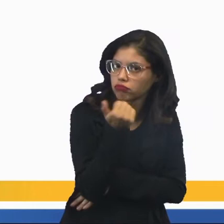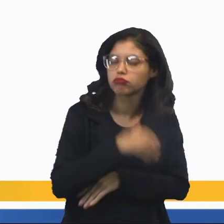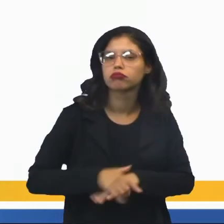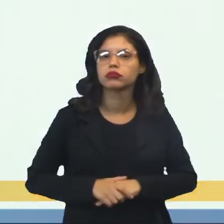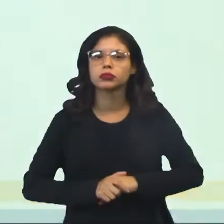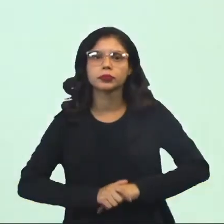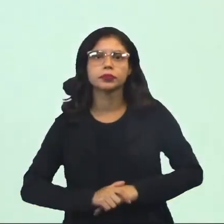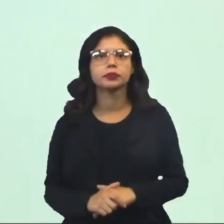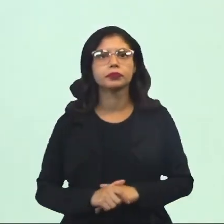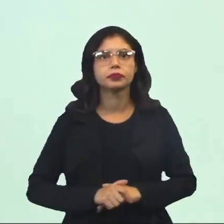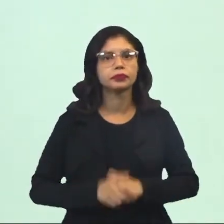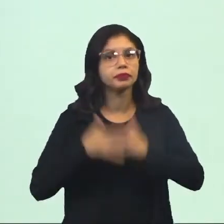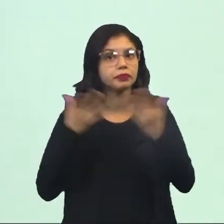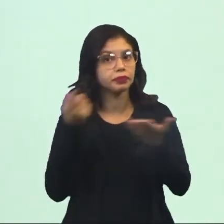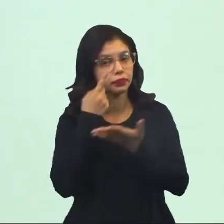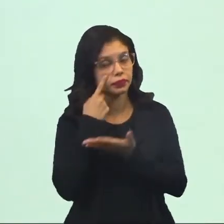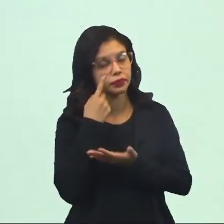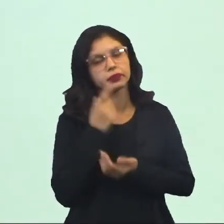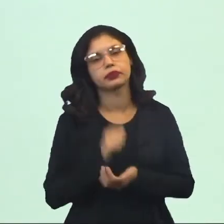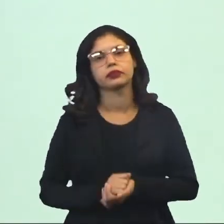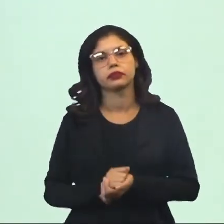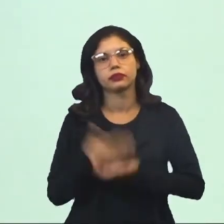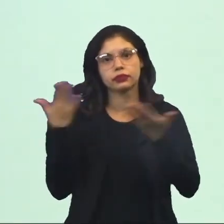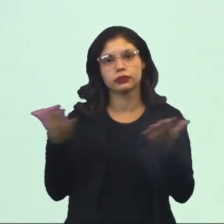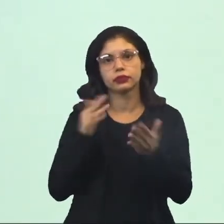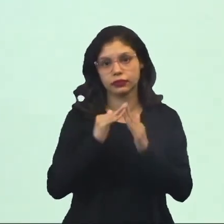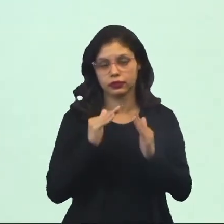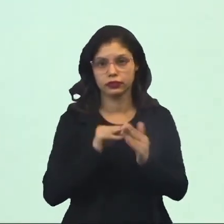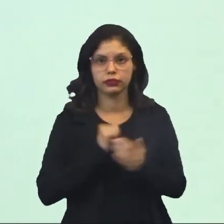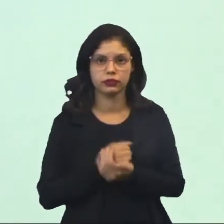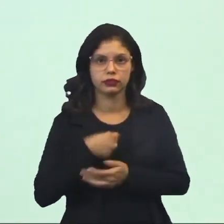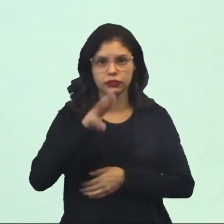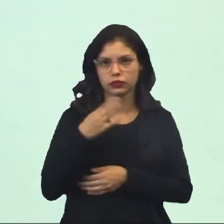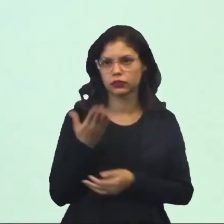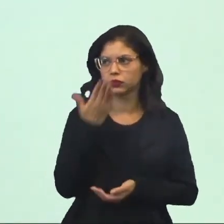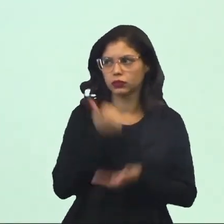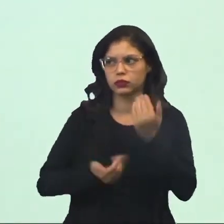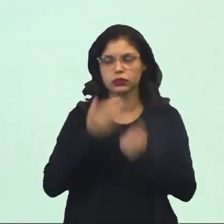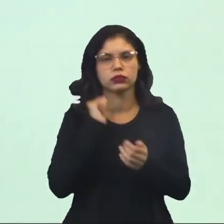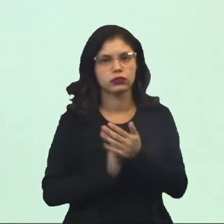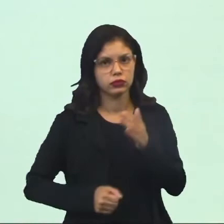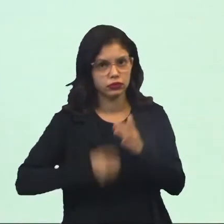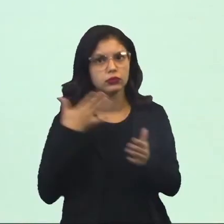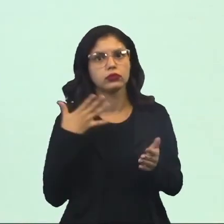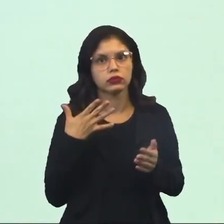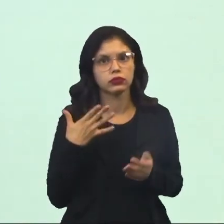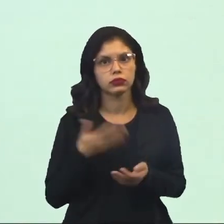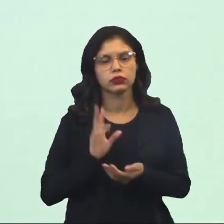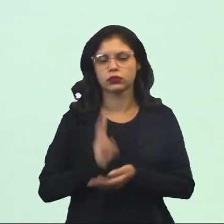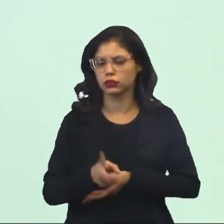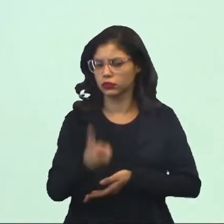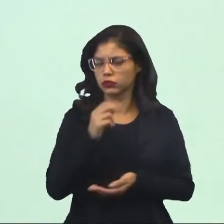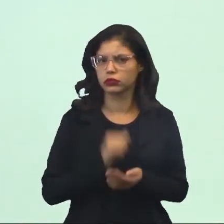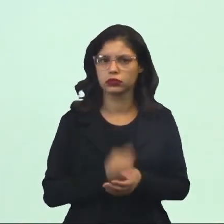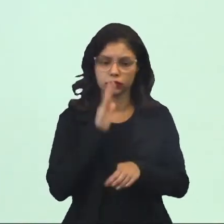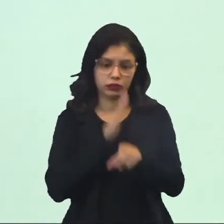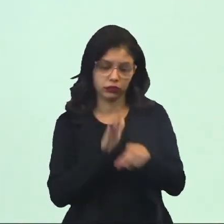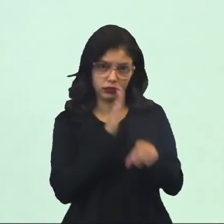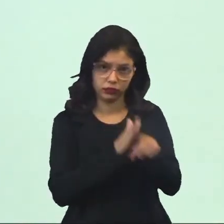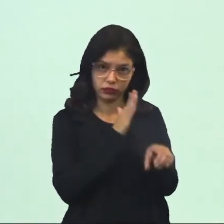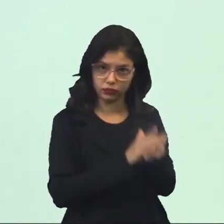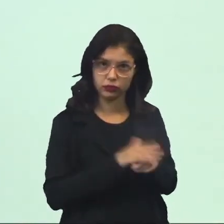alimentação. Olha só, turminha, e aí de casa? Quem costuma comer com bastante frequência a